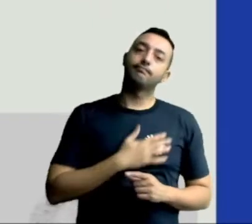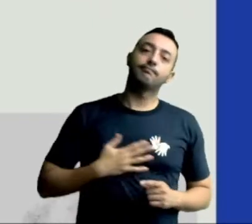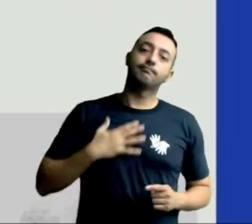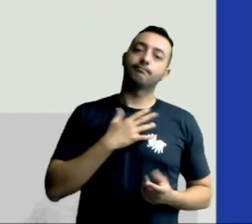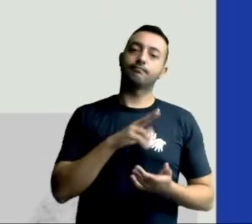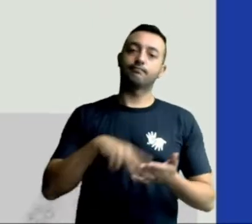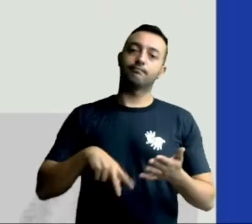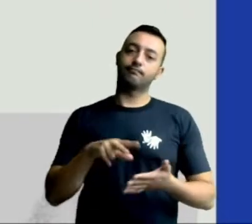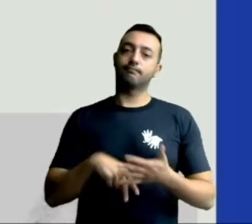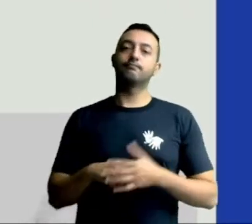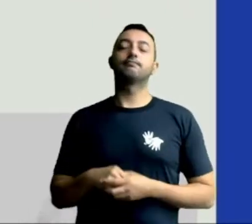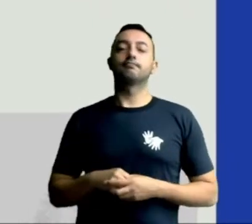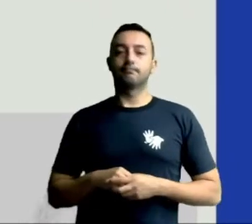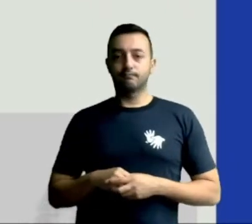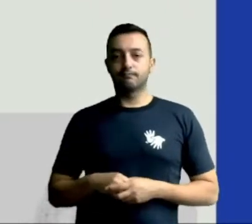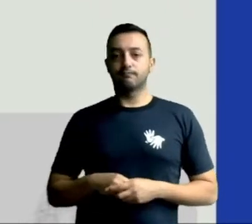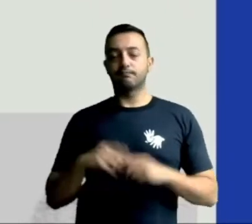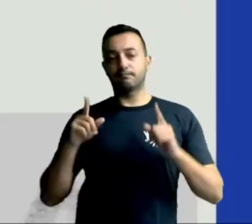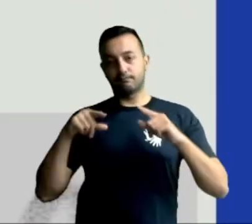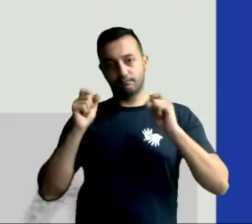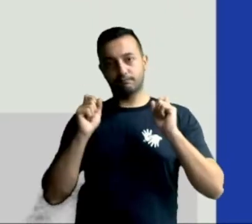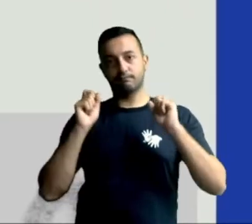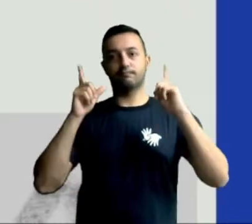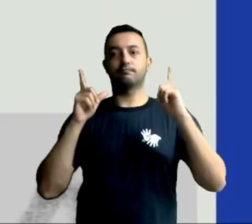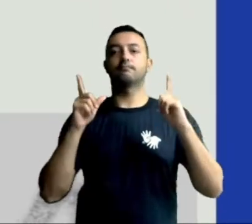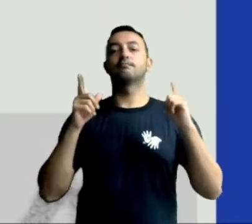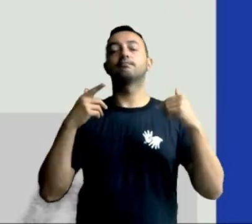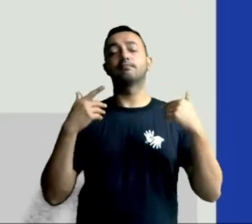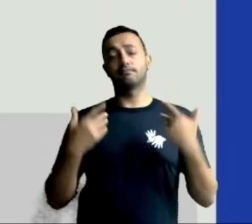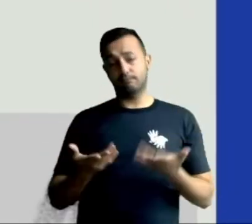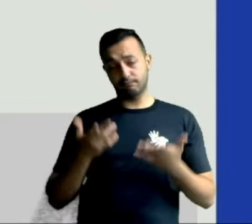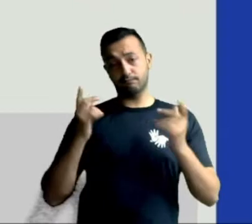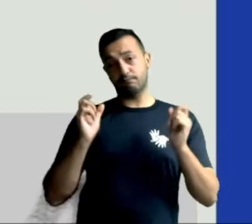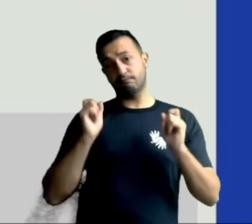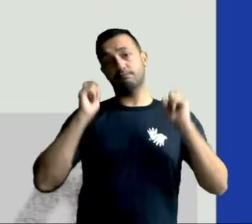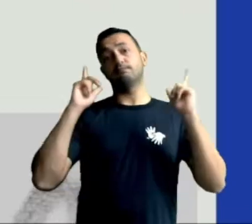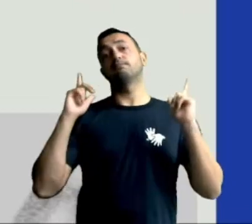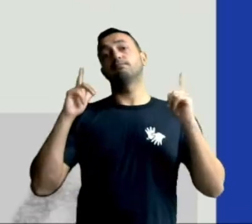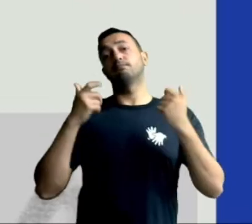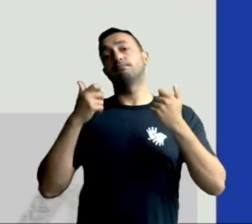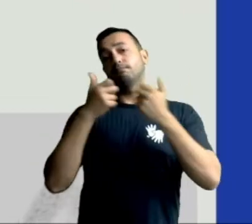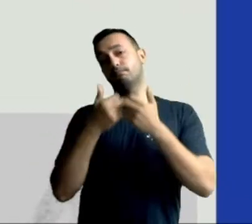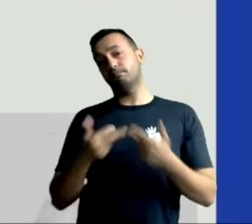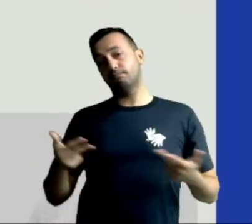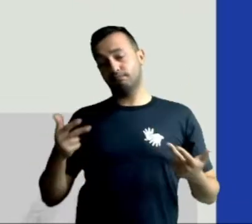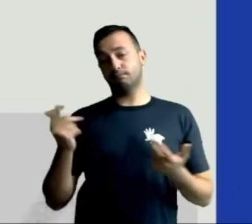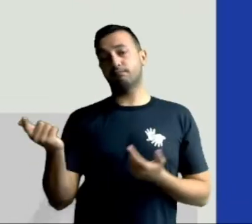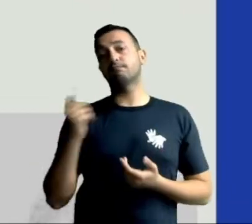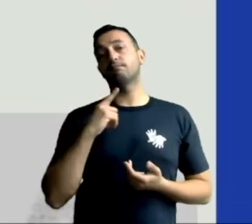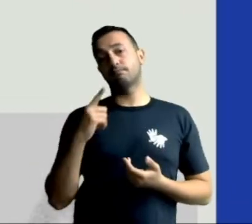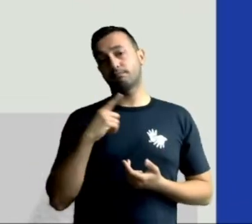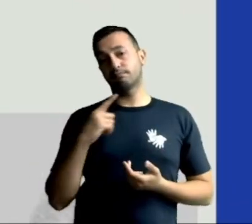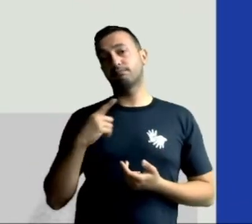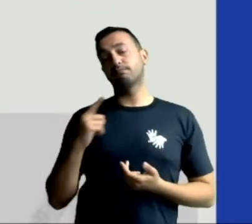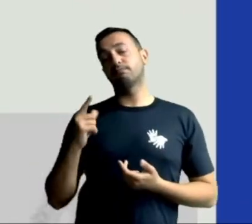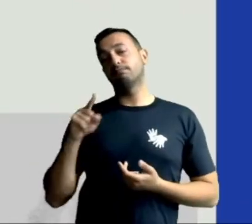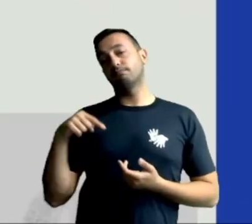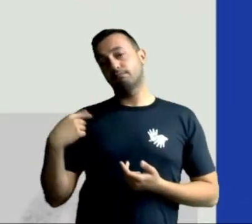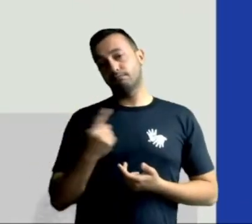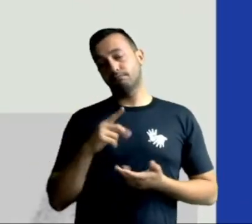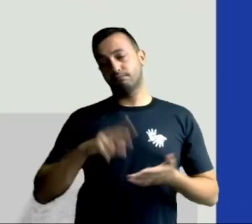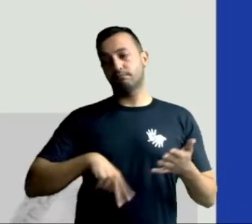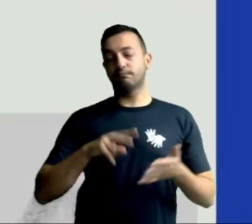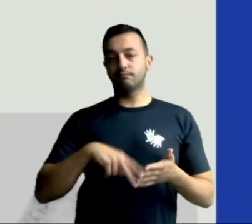pela leitura. É o despertar, as finalidades são esses despertares que nós temos quando nós